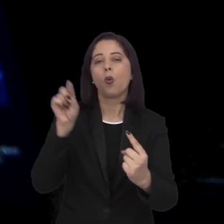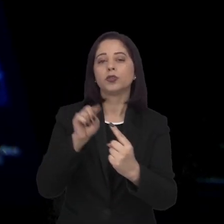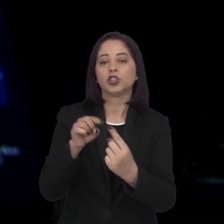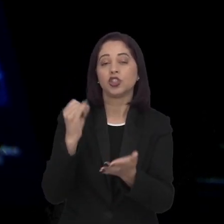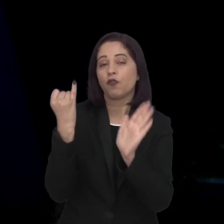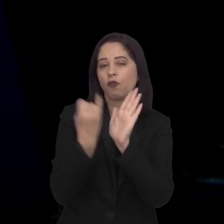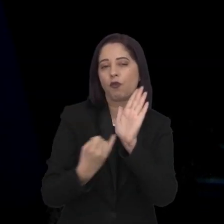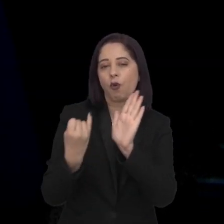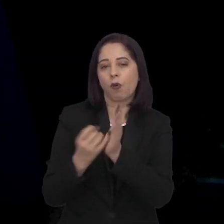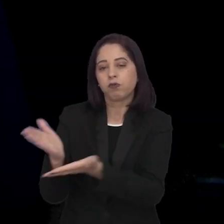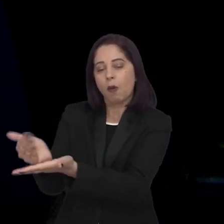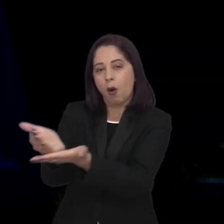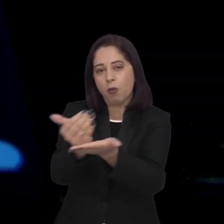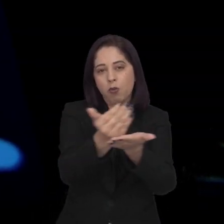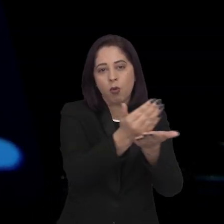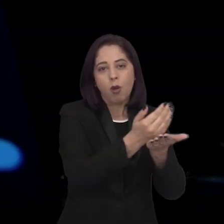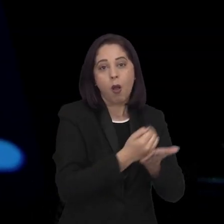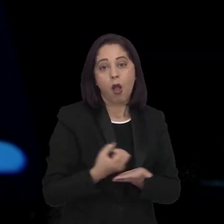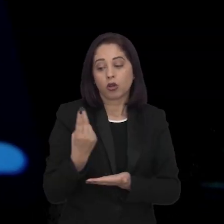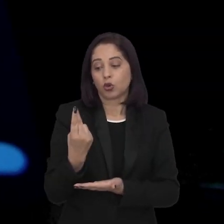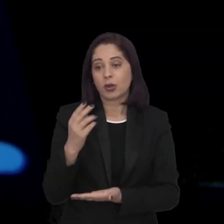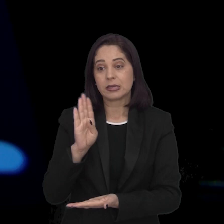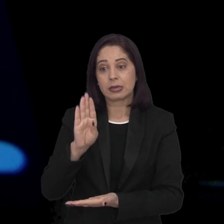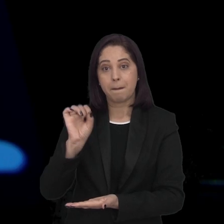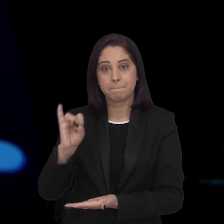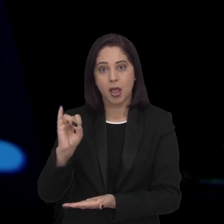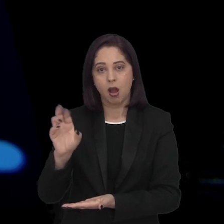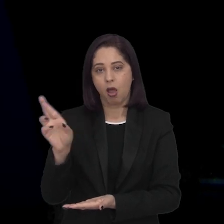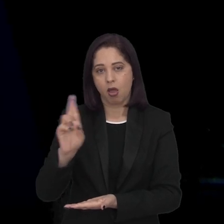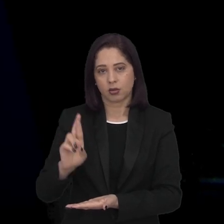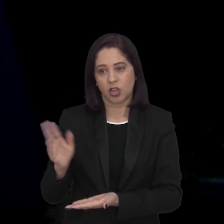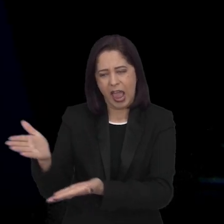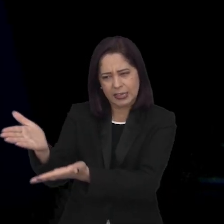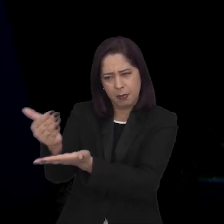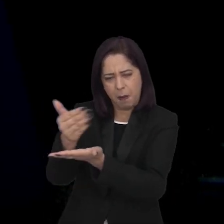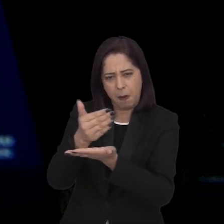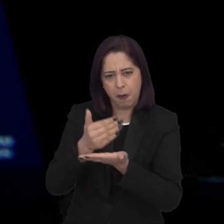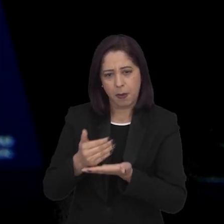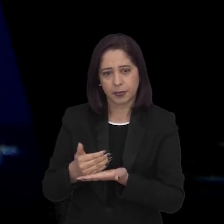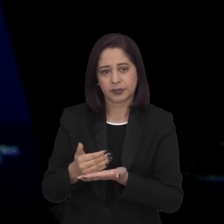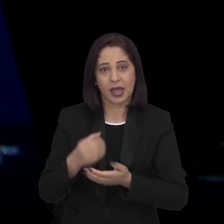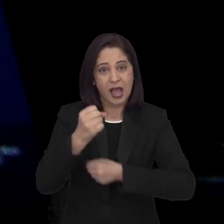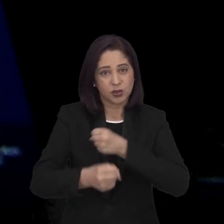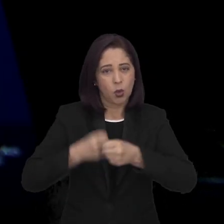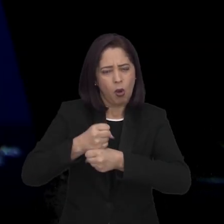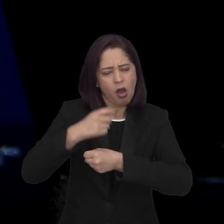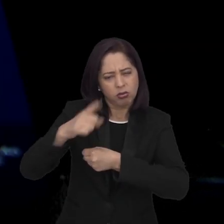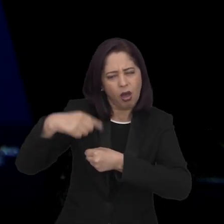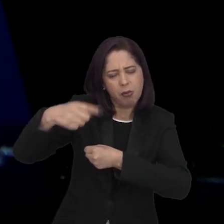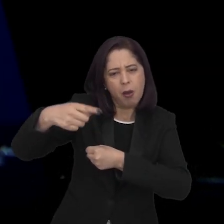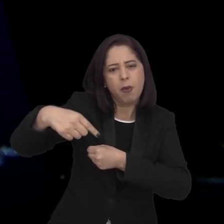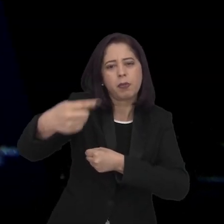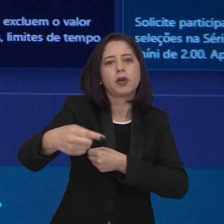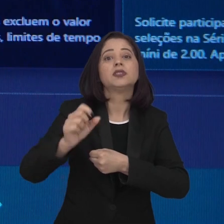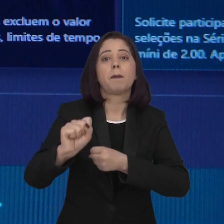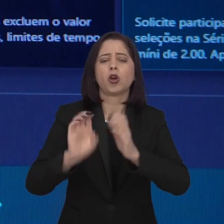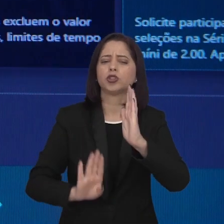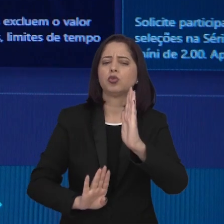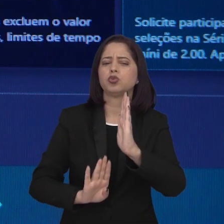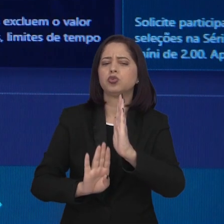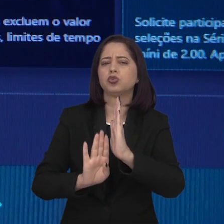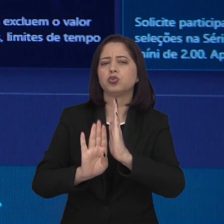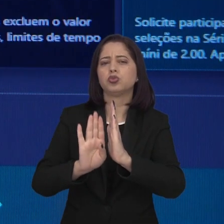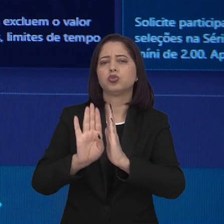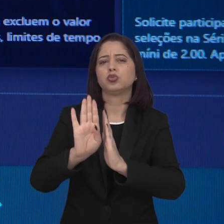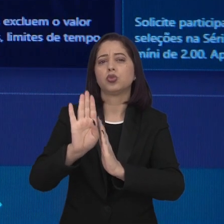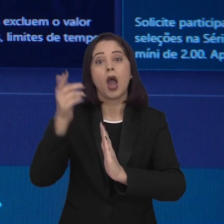para aumentar a arrecadação. Só nesse ano, a expectativa é que 2 bilhões de reais cheguem aos cofres públicos. Nos